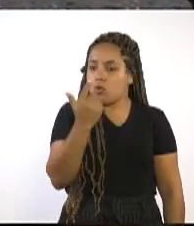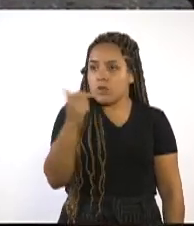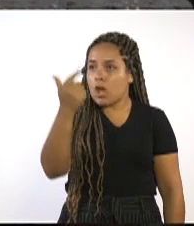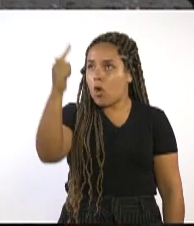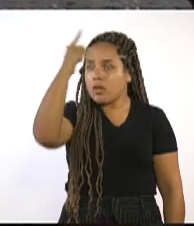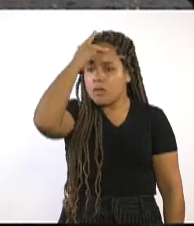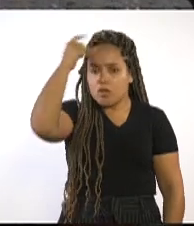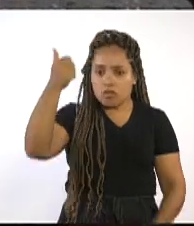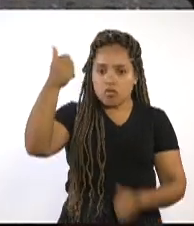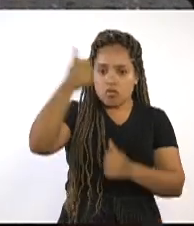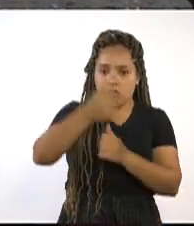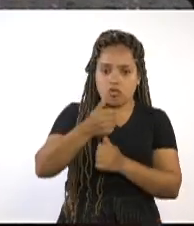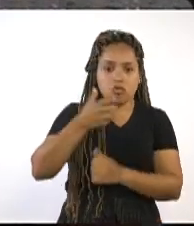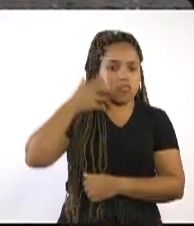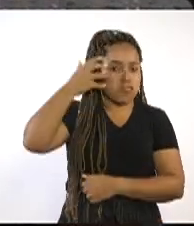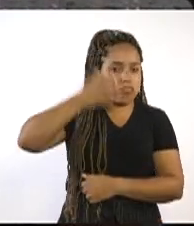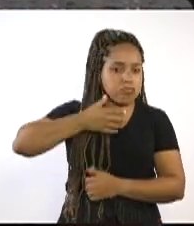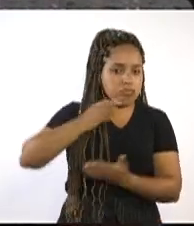inscritos,